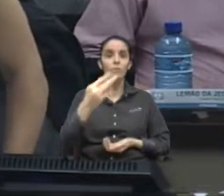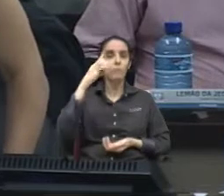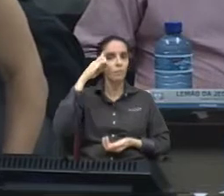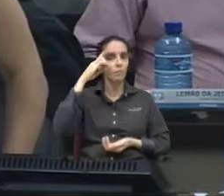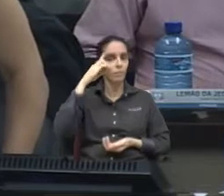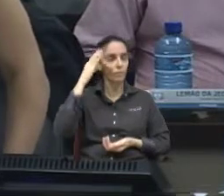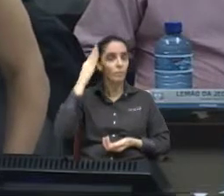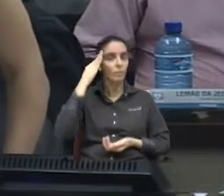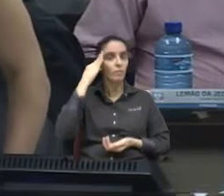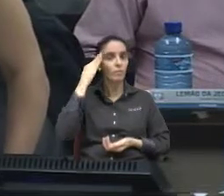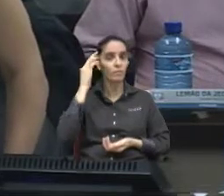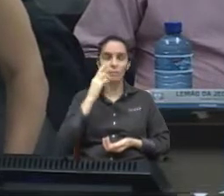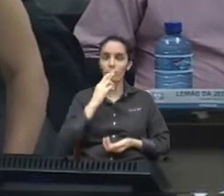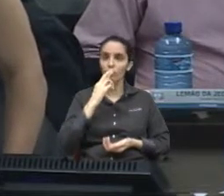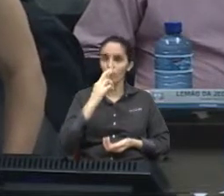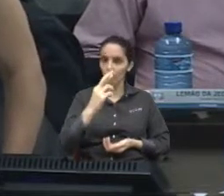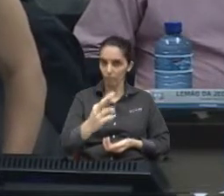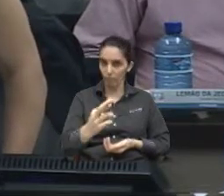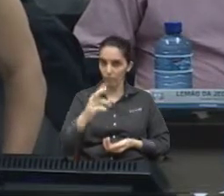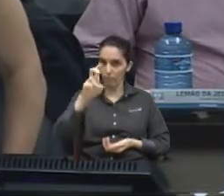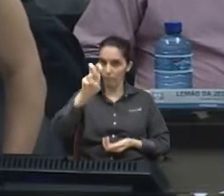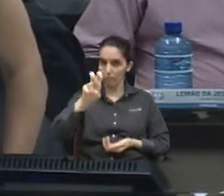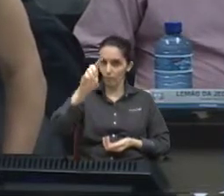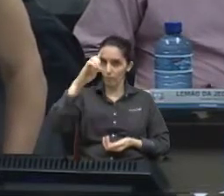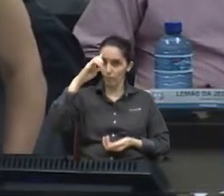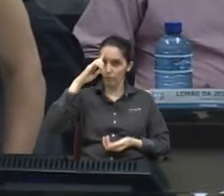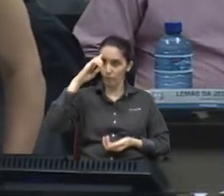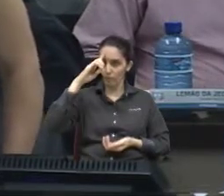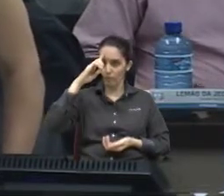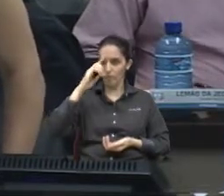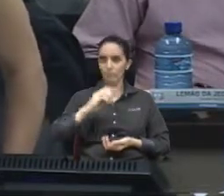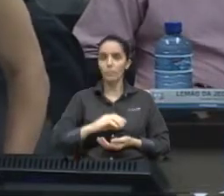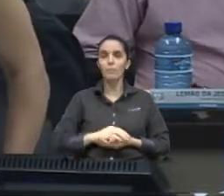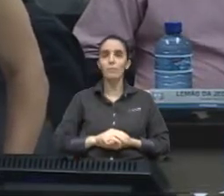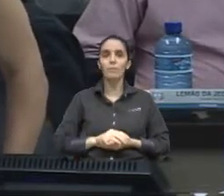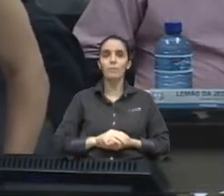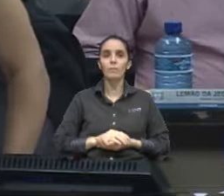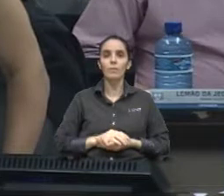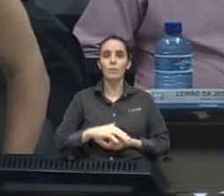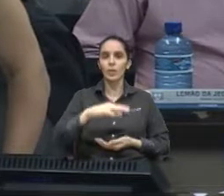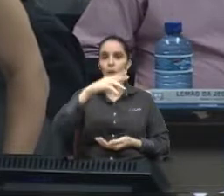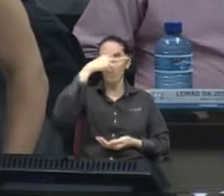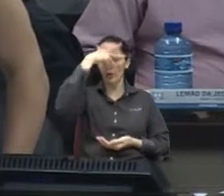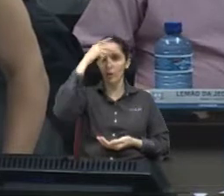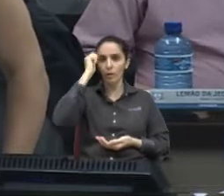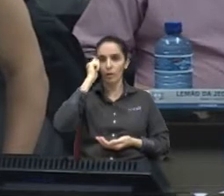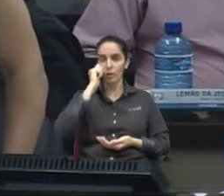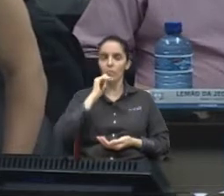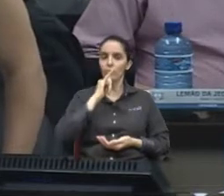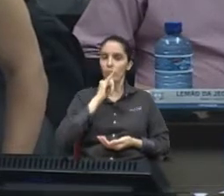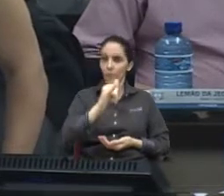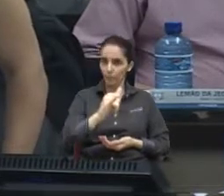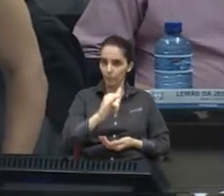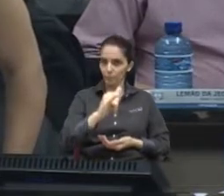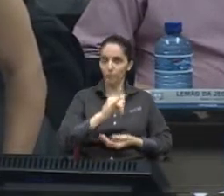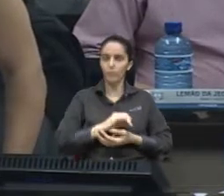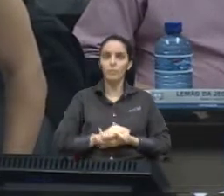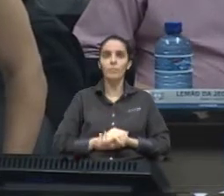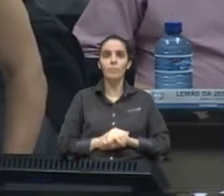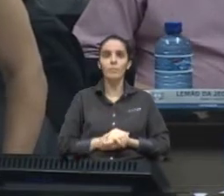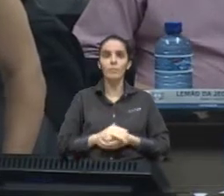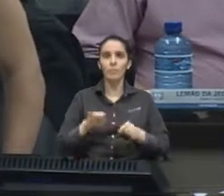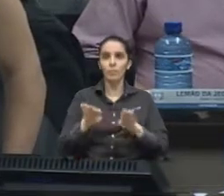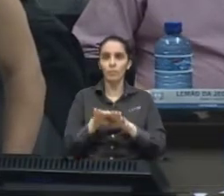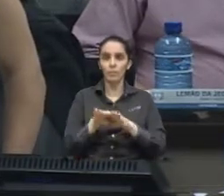liminar, a resposta no período de 5 dias dado para a prefeitura se pronunciar e